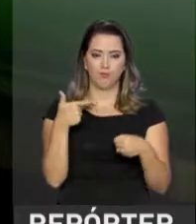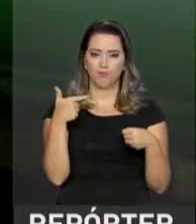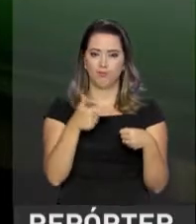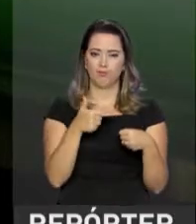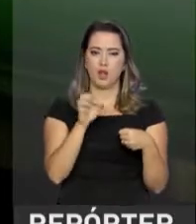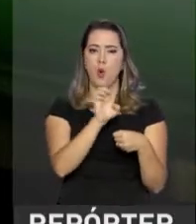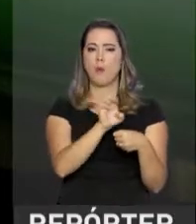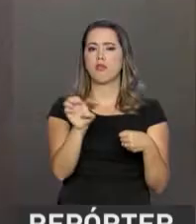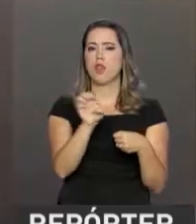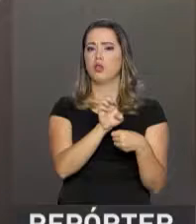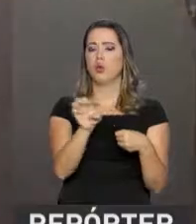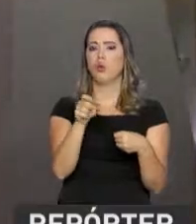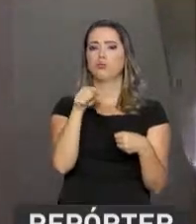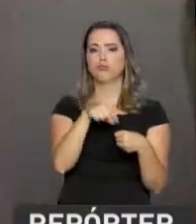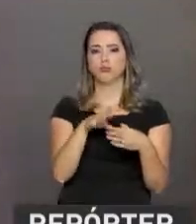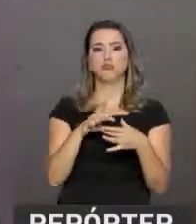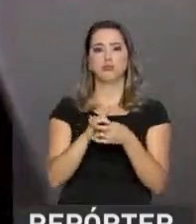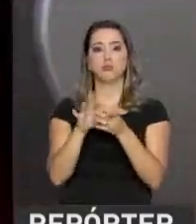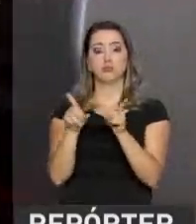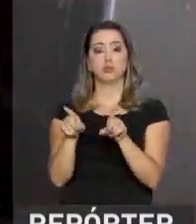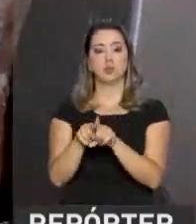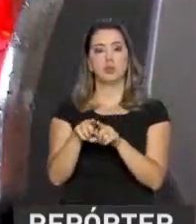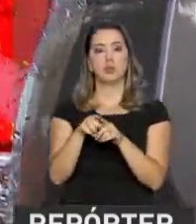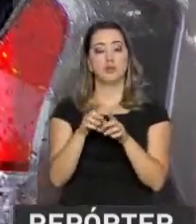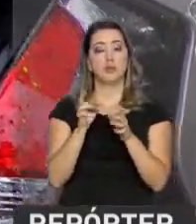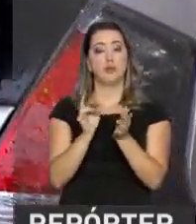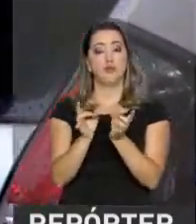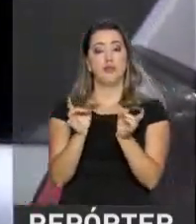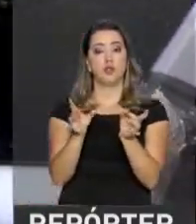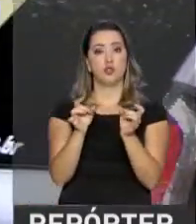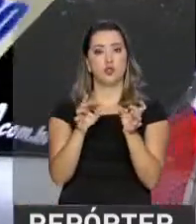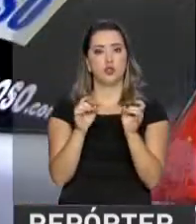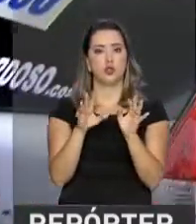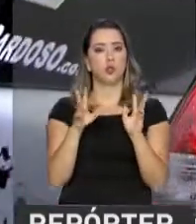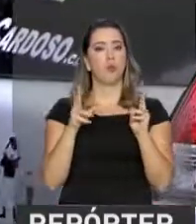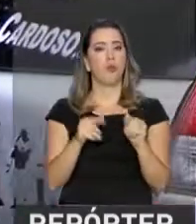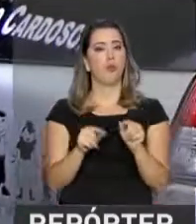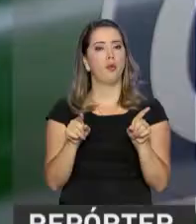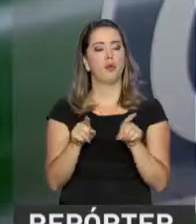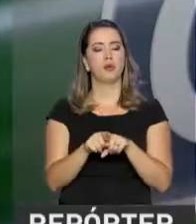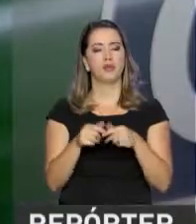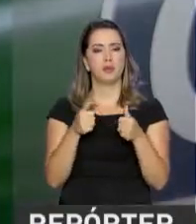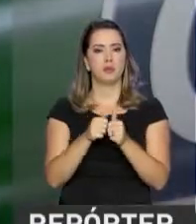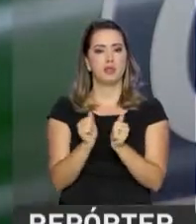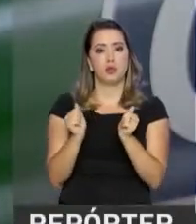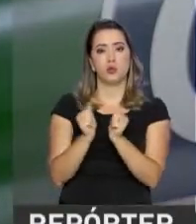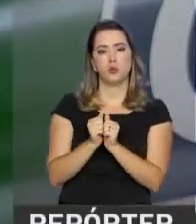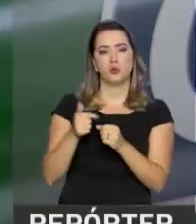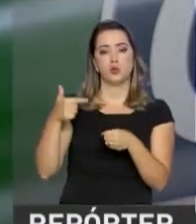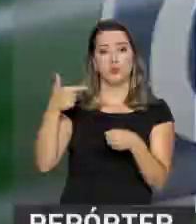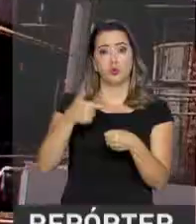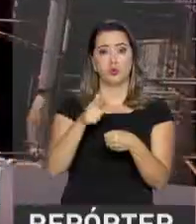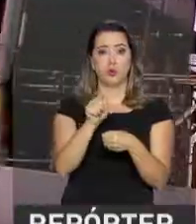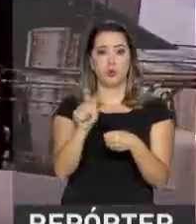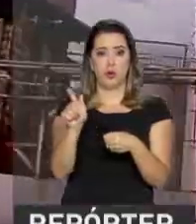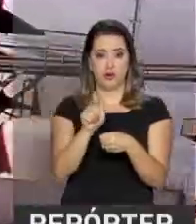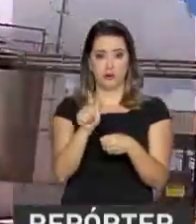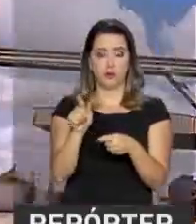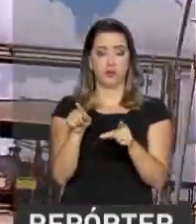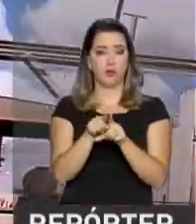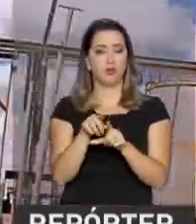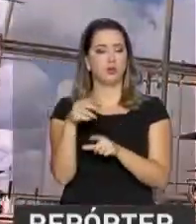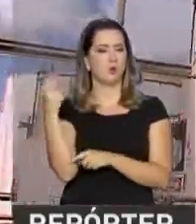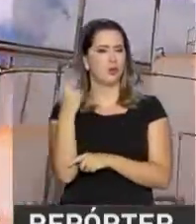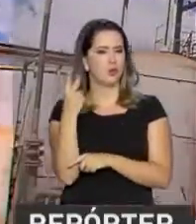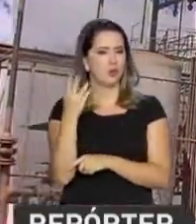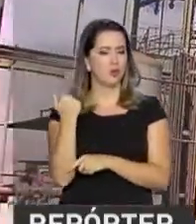o etanol está disponível para ser vendido puro e está presente também na composição da gasolina o brasil é o segundo